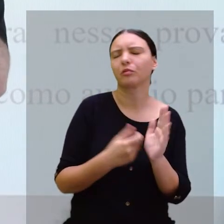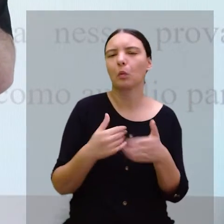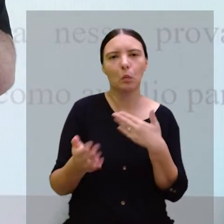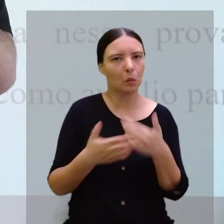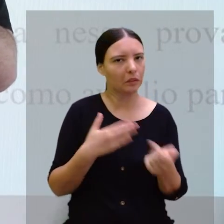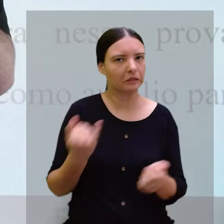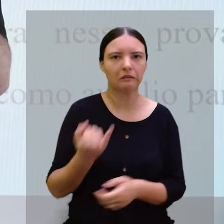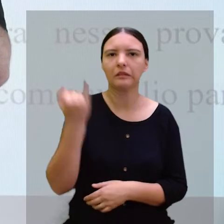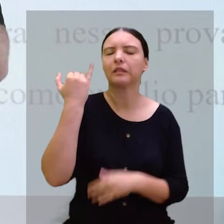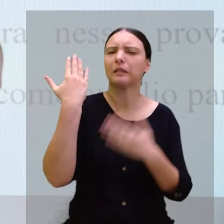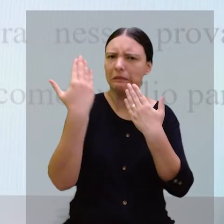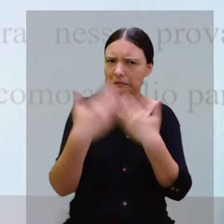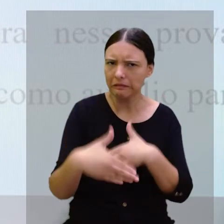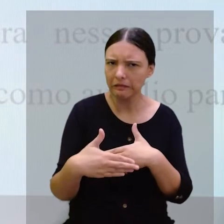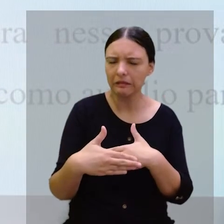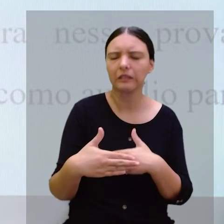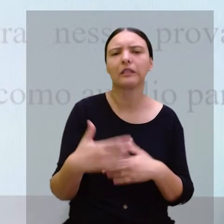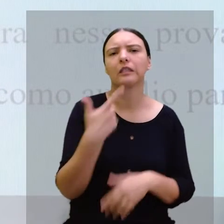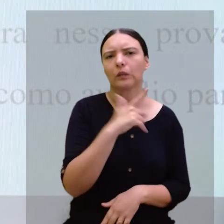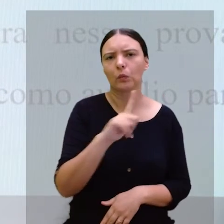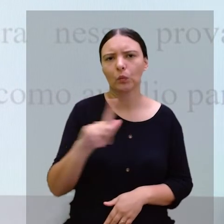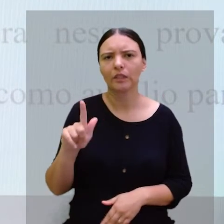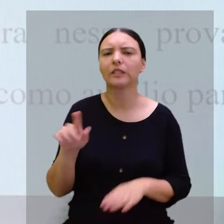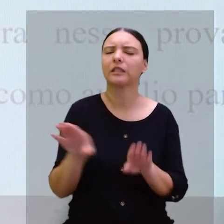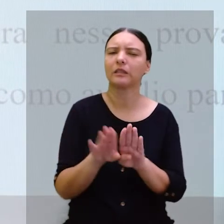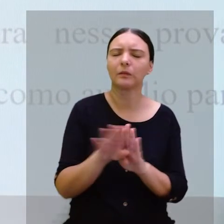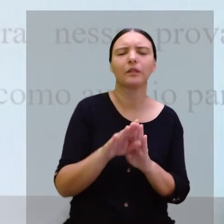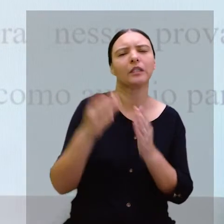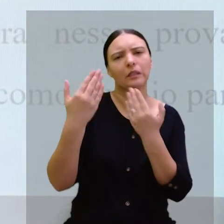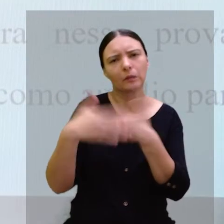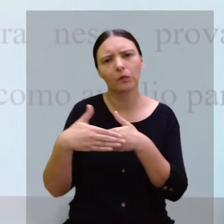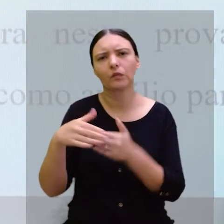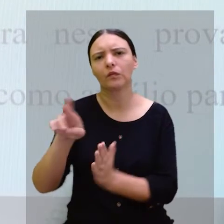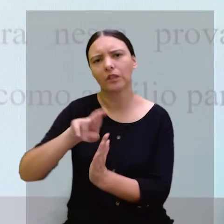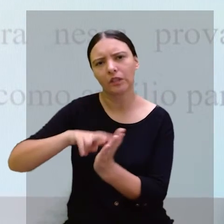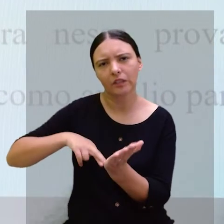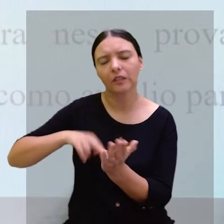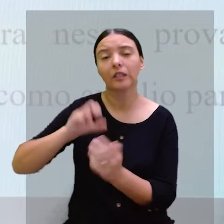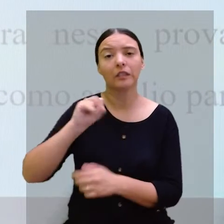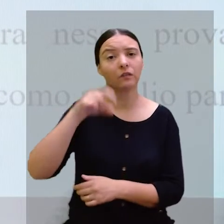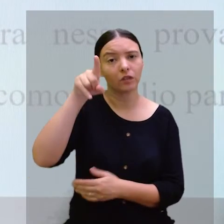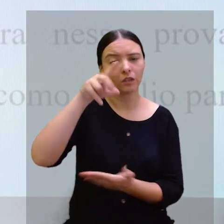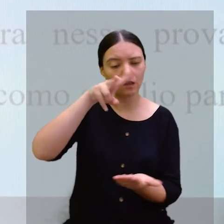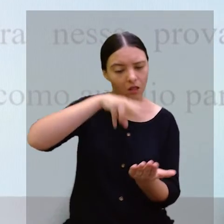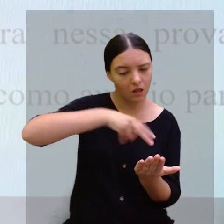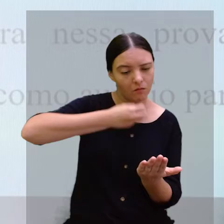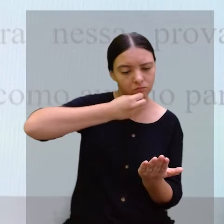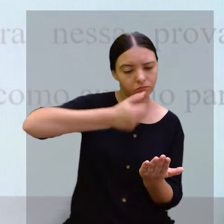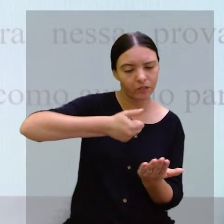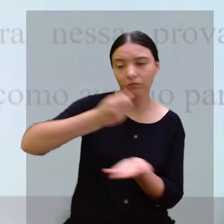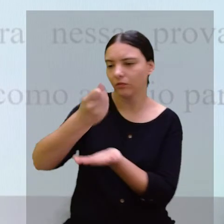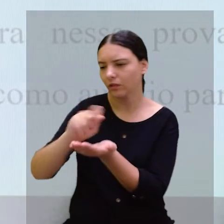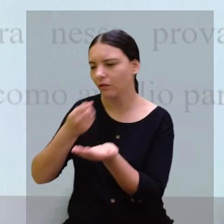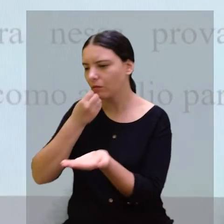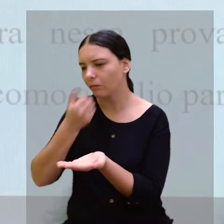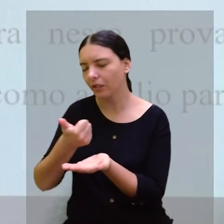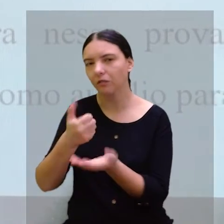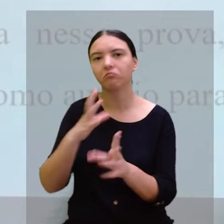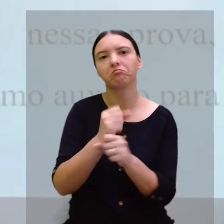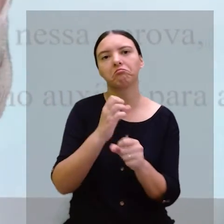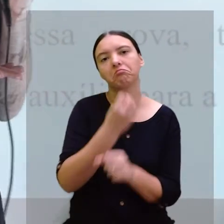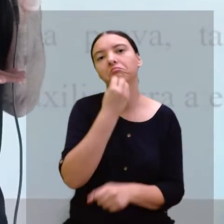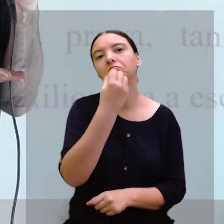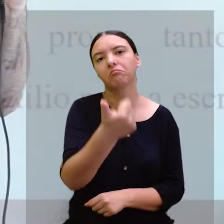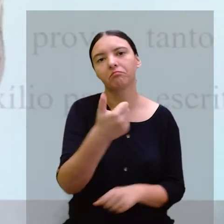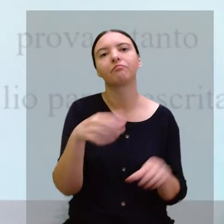Na prova de linguagens, muitas questões. Na prova de redação, se você estiver lendo bem, escrevendo bem, isso vai te dar boas notas também. Então isso